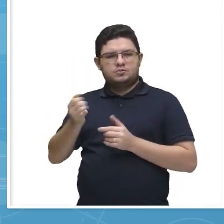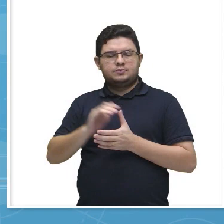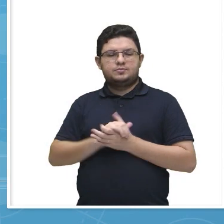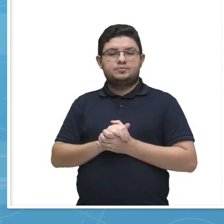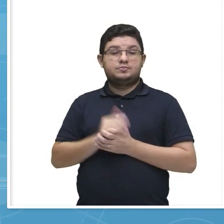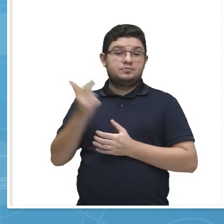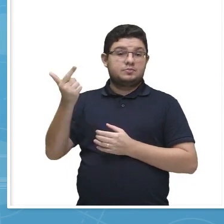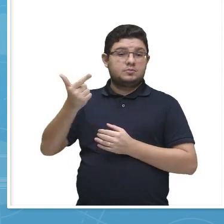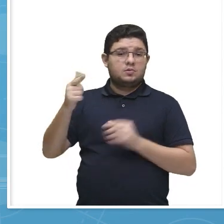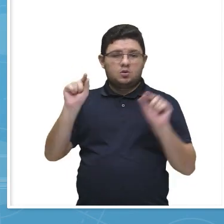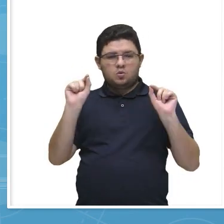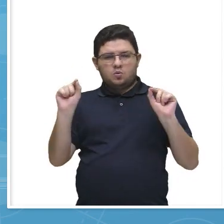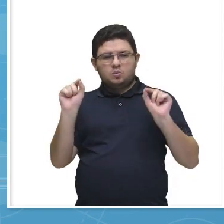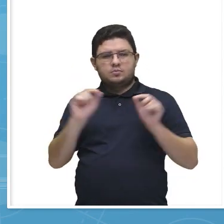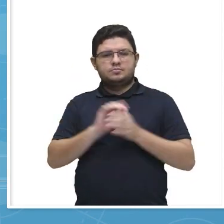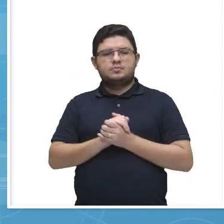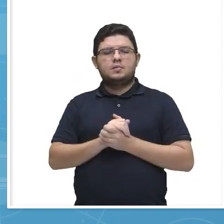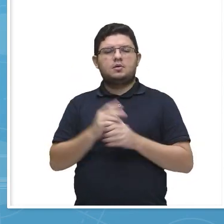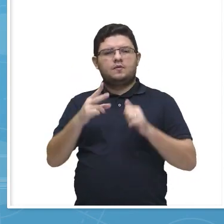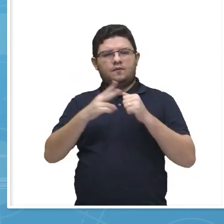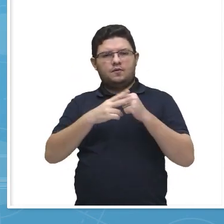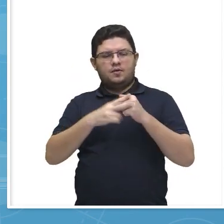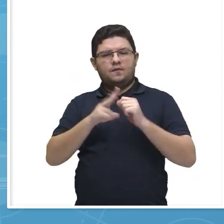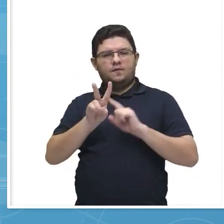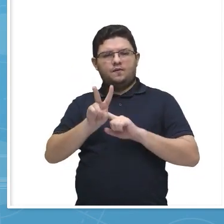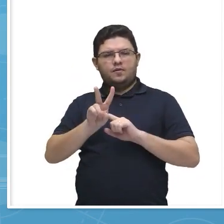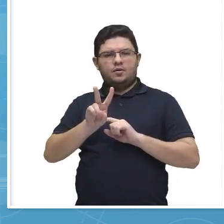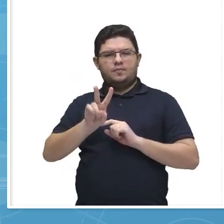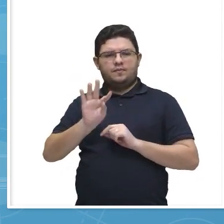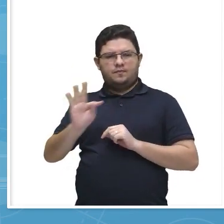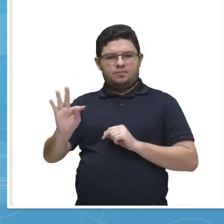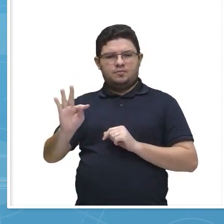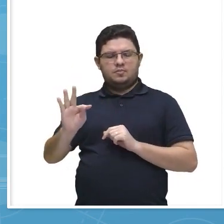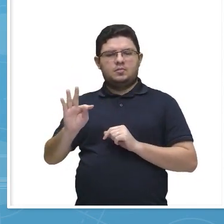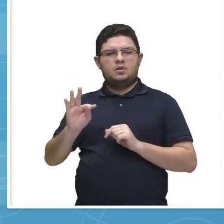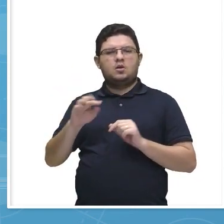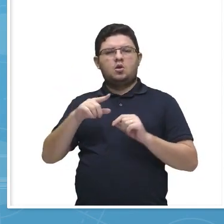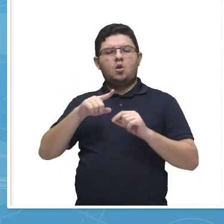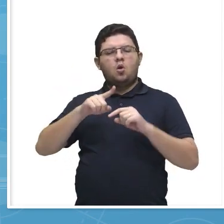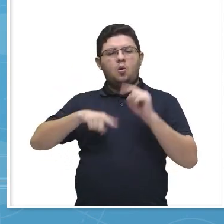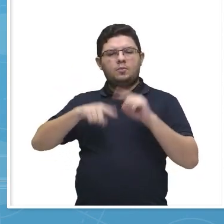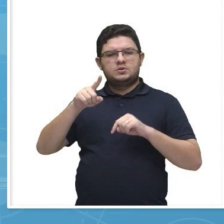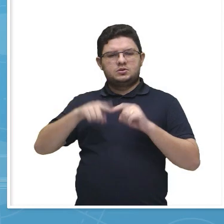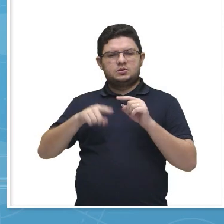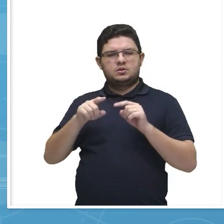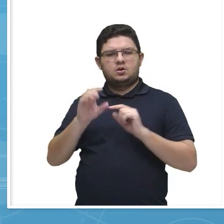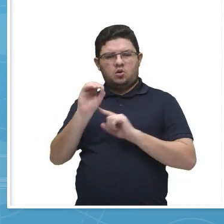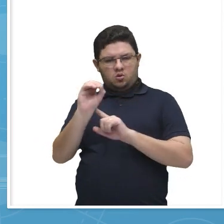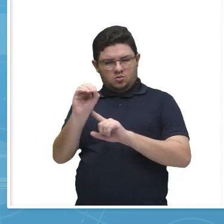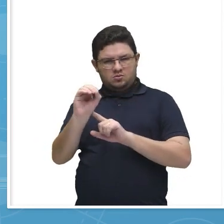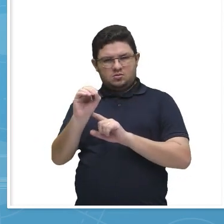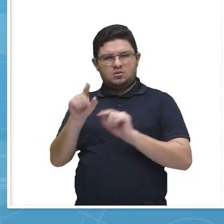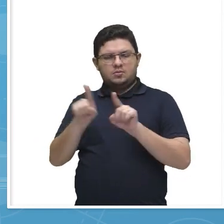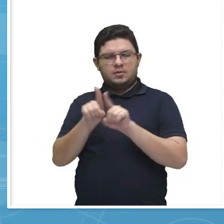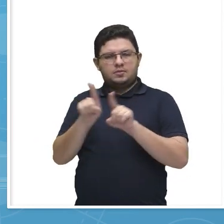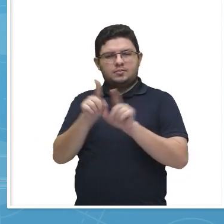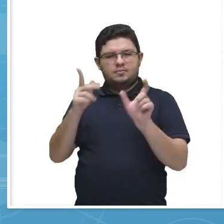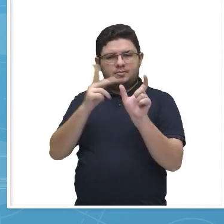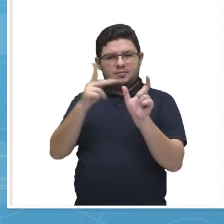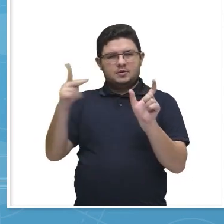Pode ter também um verbo transitivo, um objeto, mais um predicativo do objeto. Olha o exemplo.